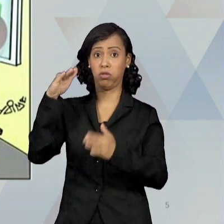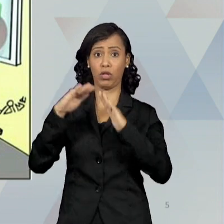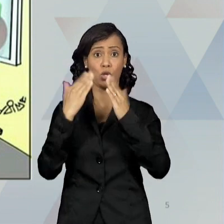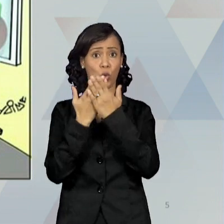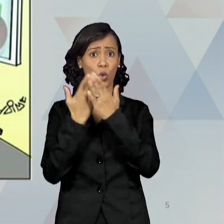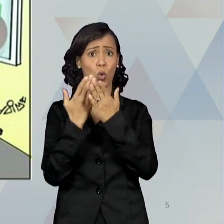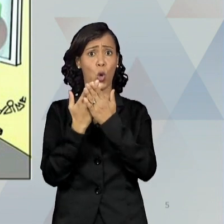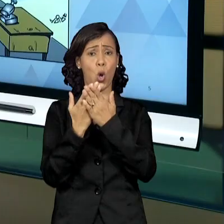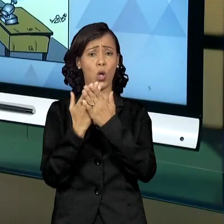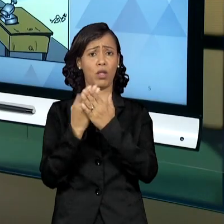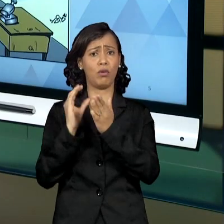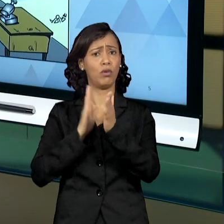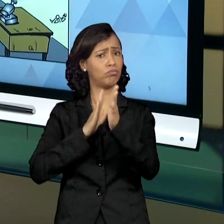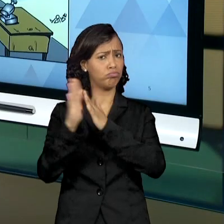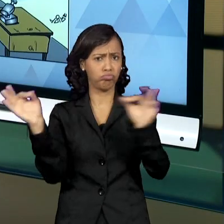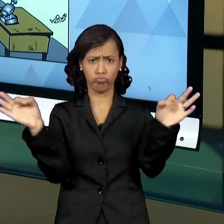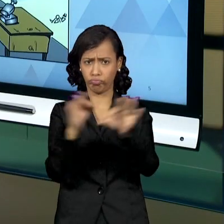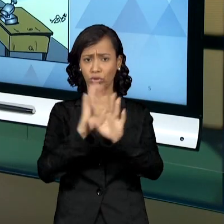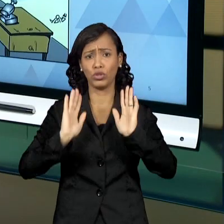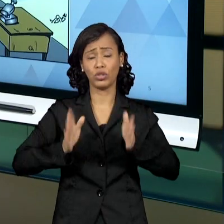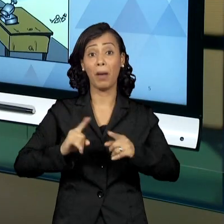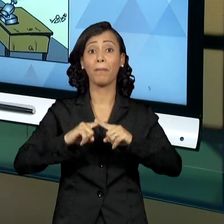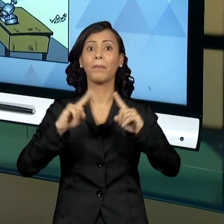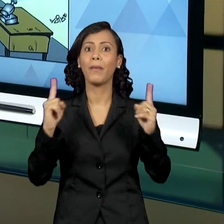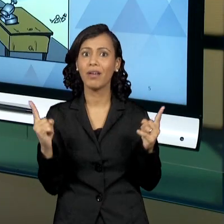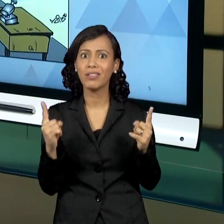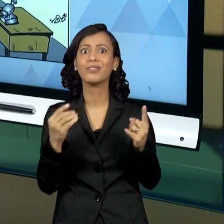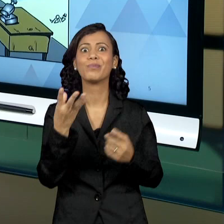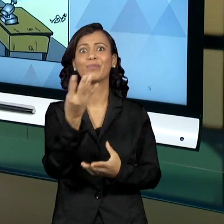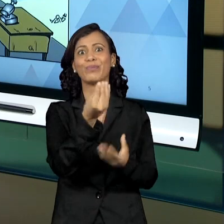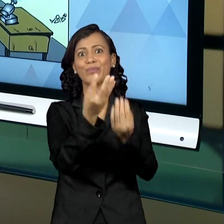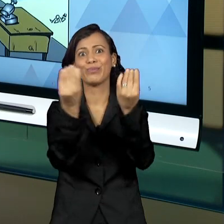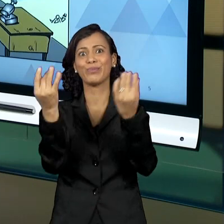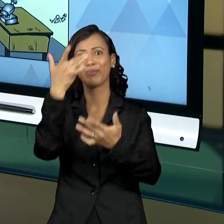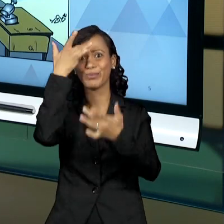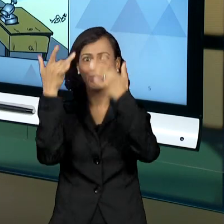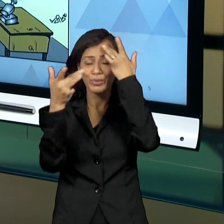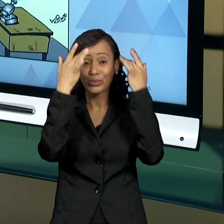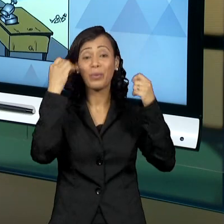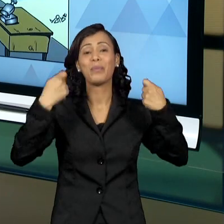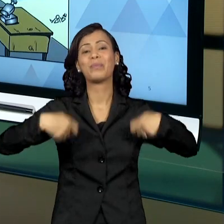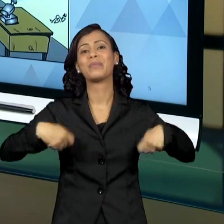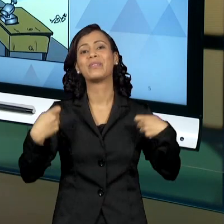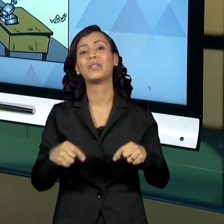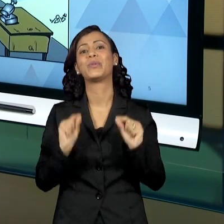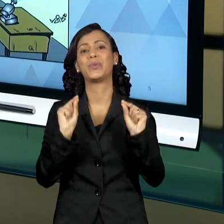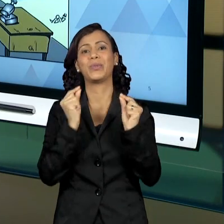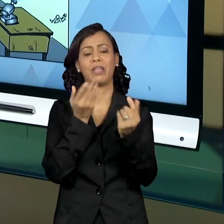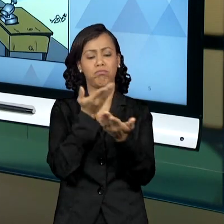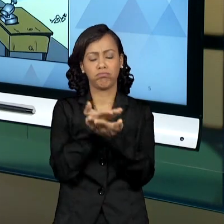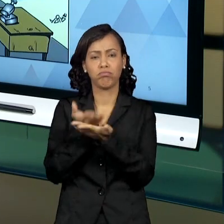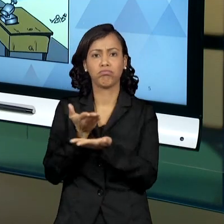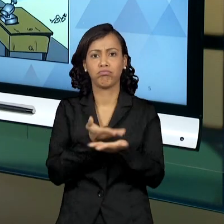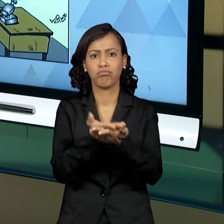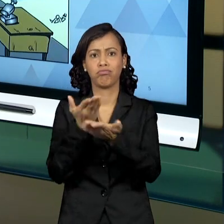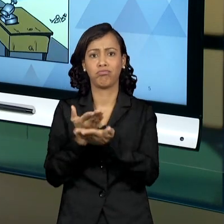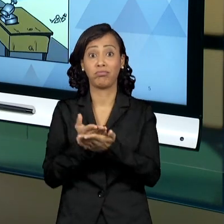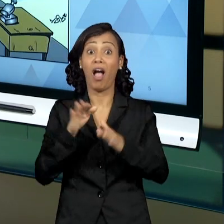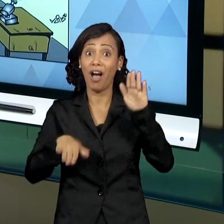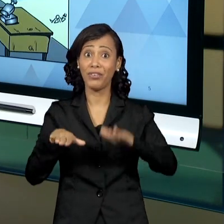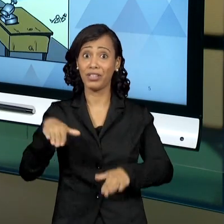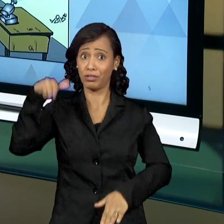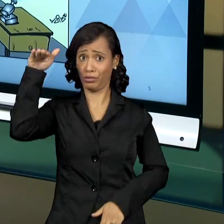têm aprendido, inclusive, muitas crianças, adolescentes, têm sido professores de